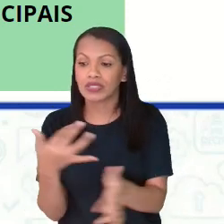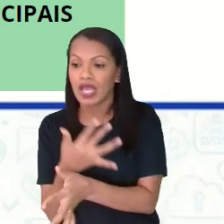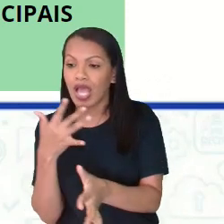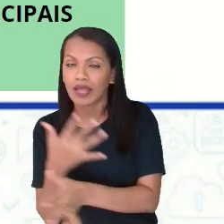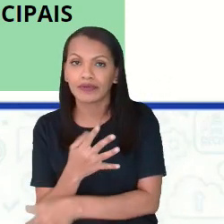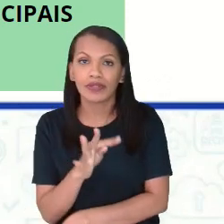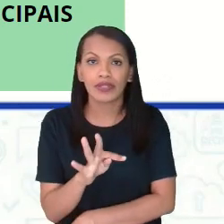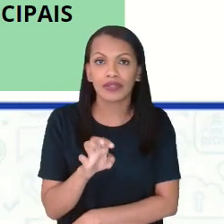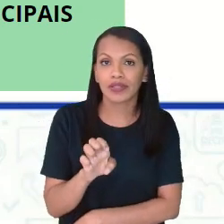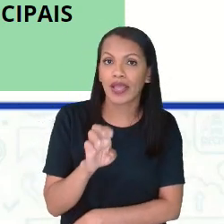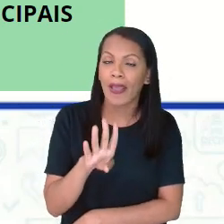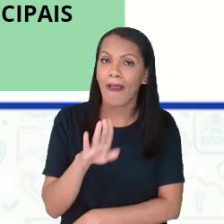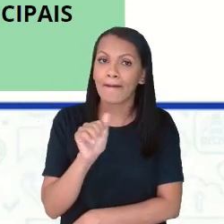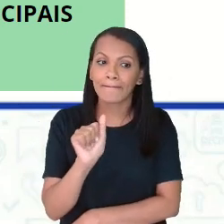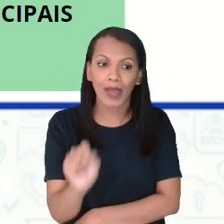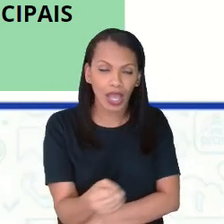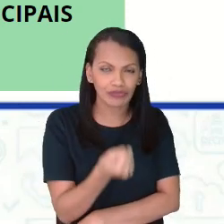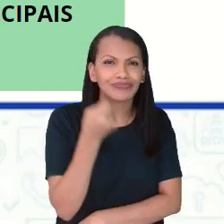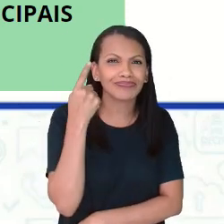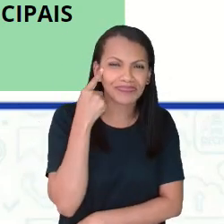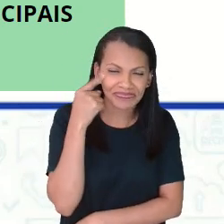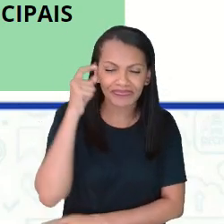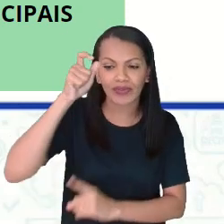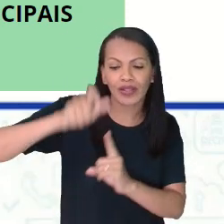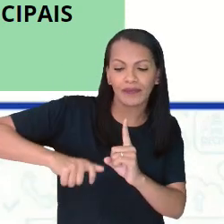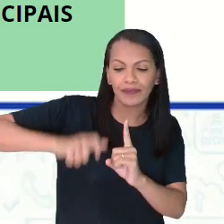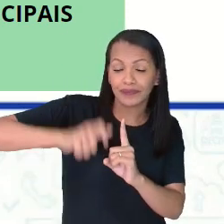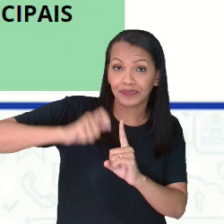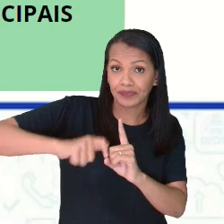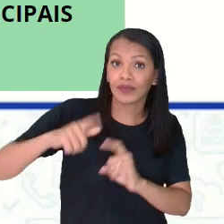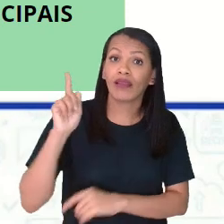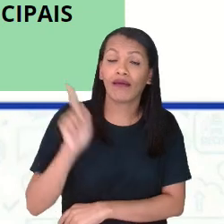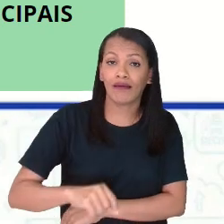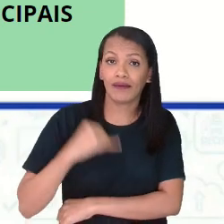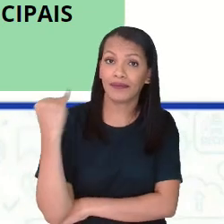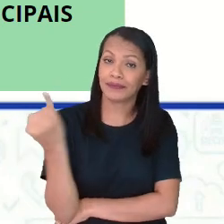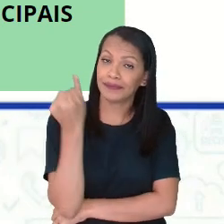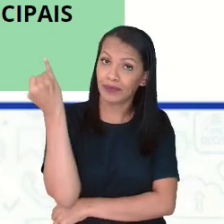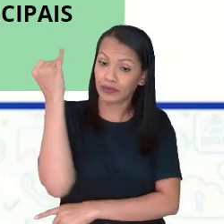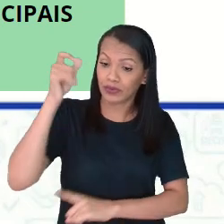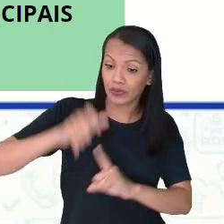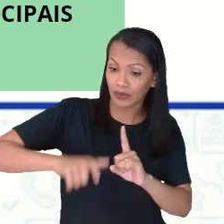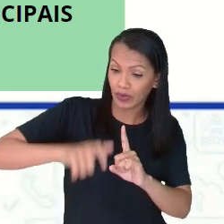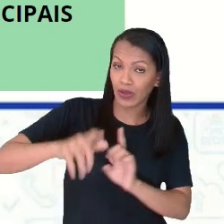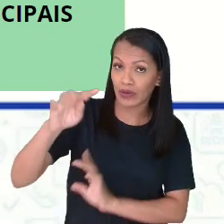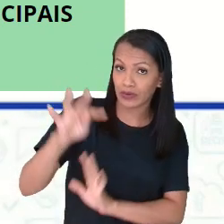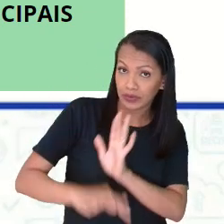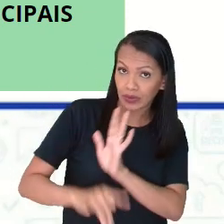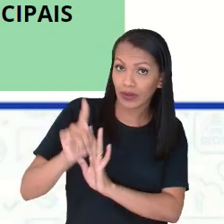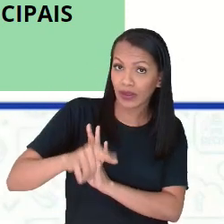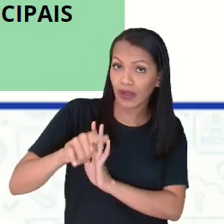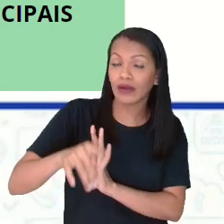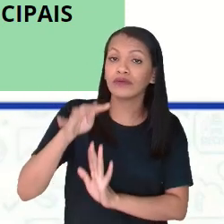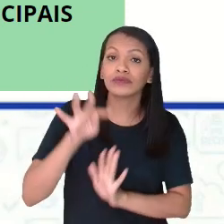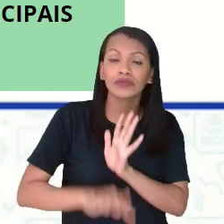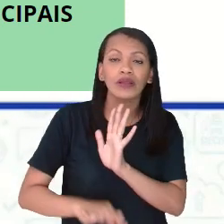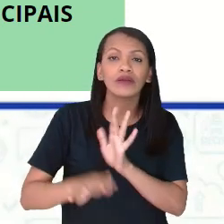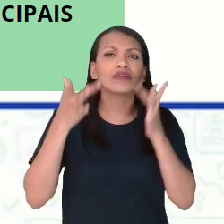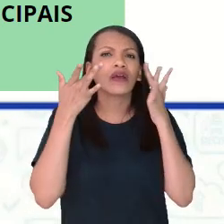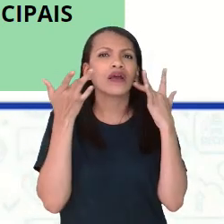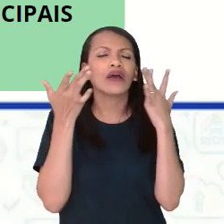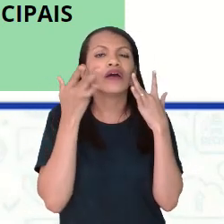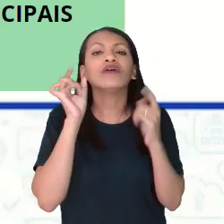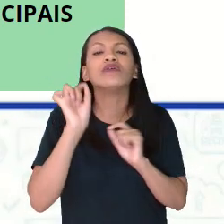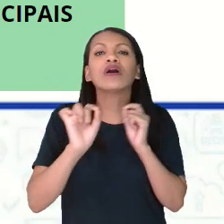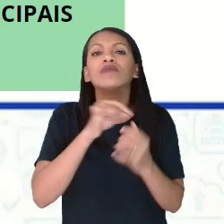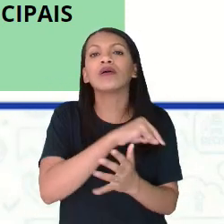Tebas, ok? Personagens. Segundo a importância, os personagens dos textos teatrais são classificados